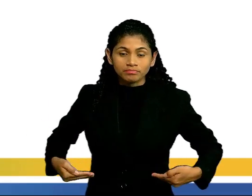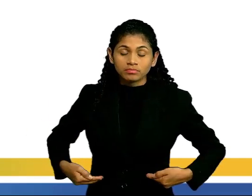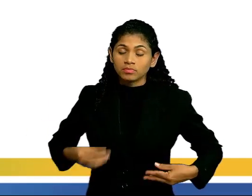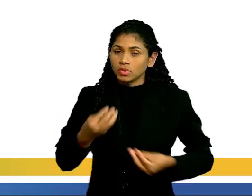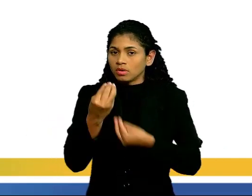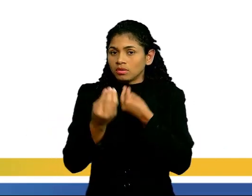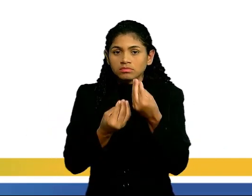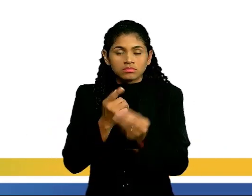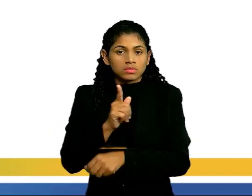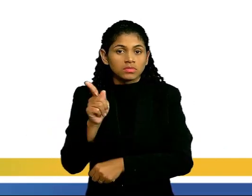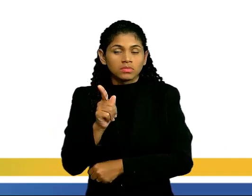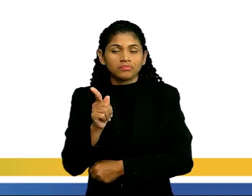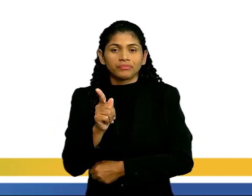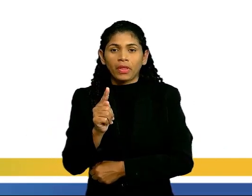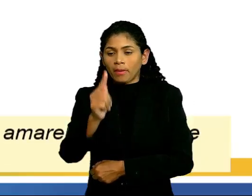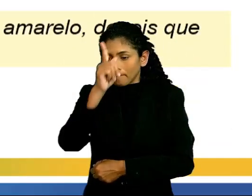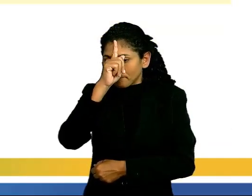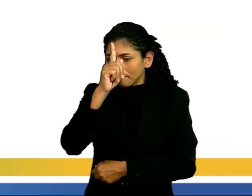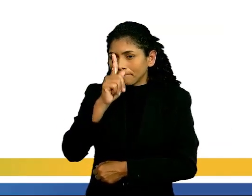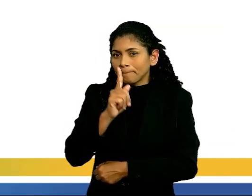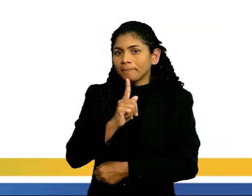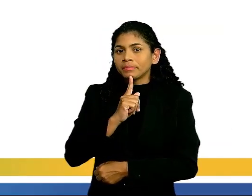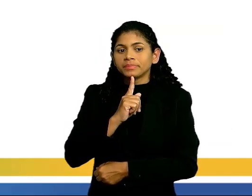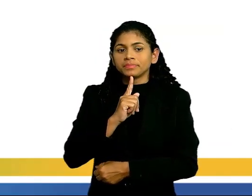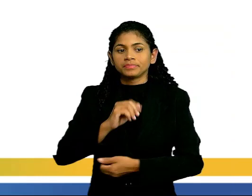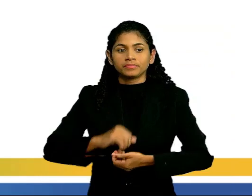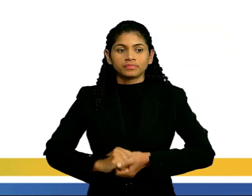ela fosse amarela.